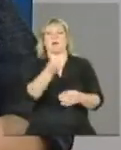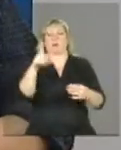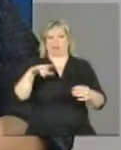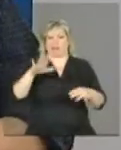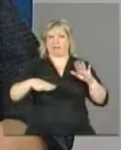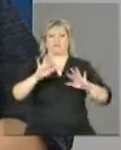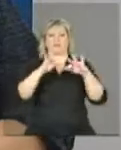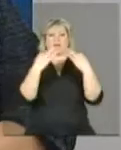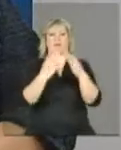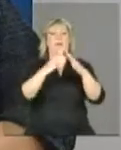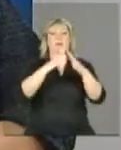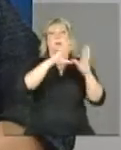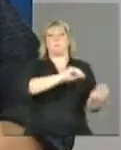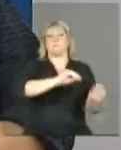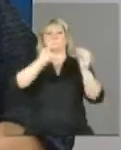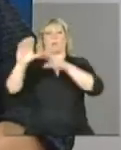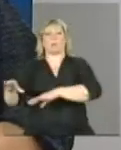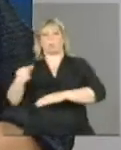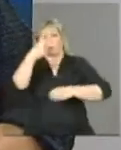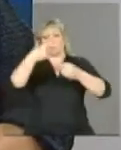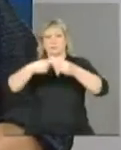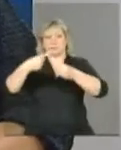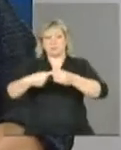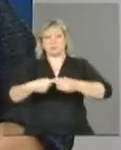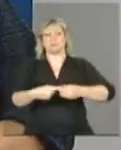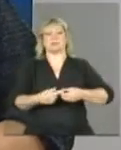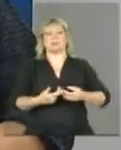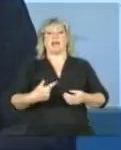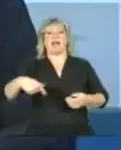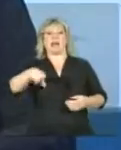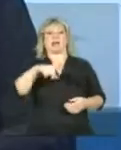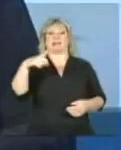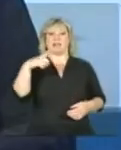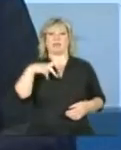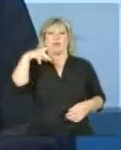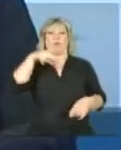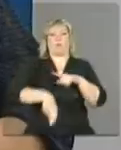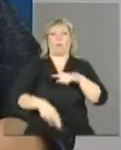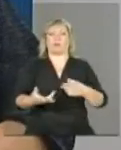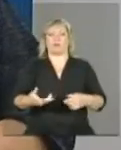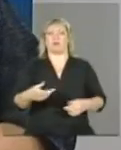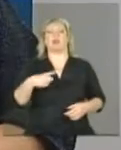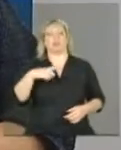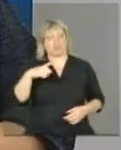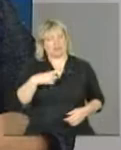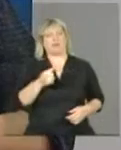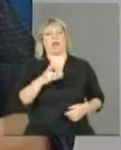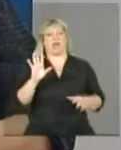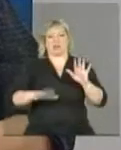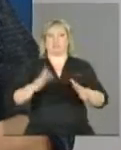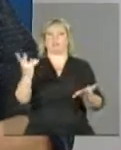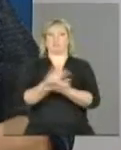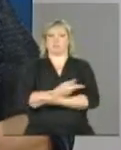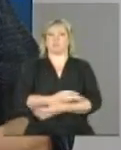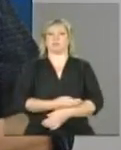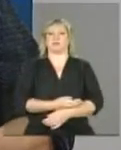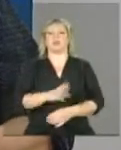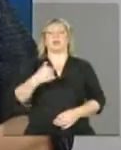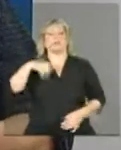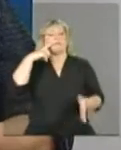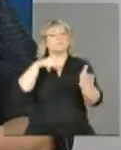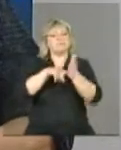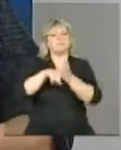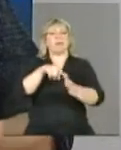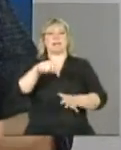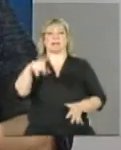de município na verdade né e que essa família teve o benefício do Bolsa Família cancelar então nós averiguama junto a caixa de fato essa